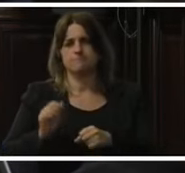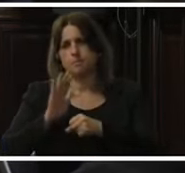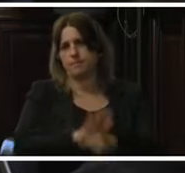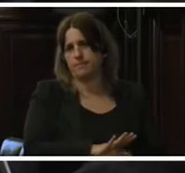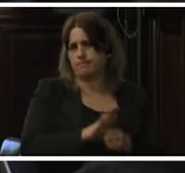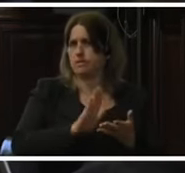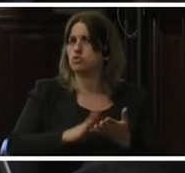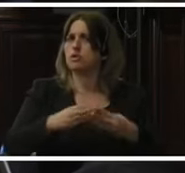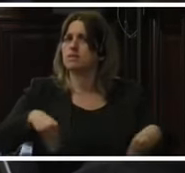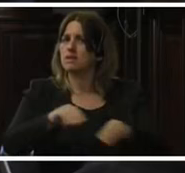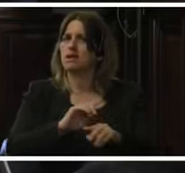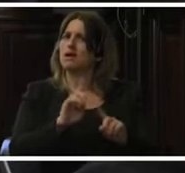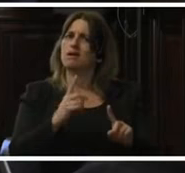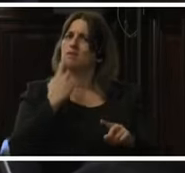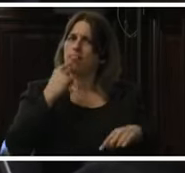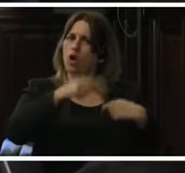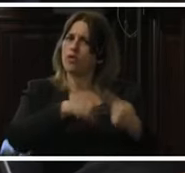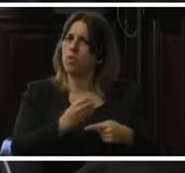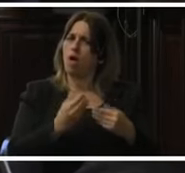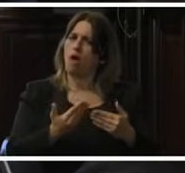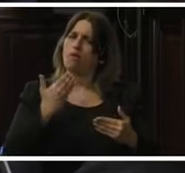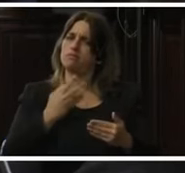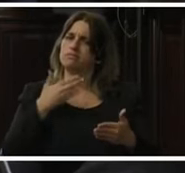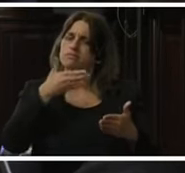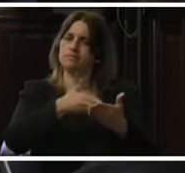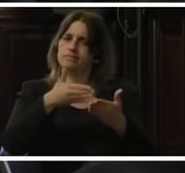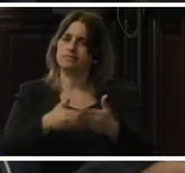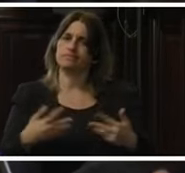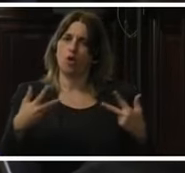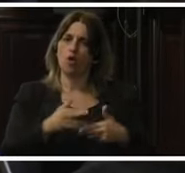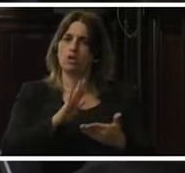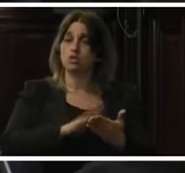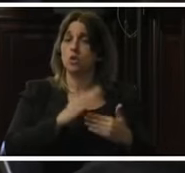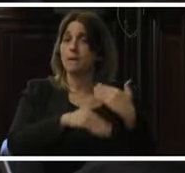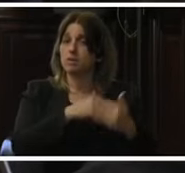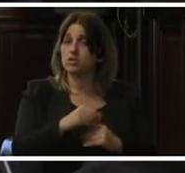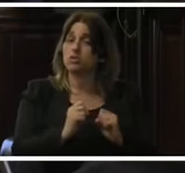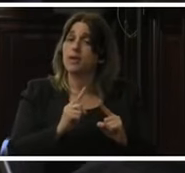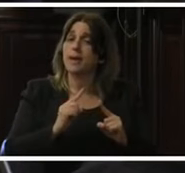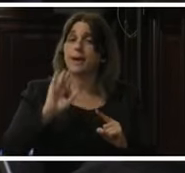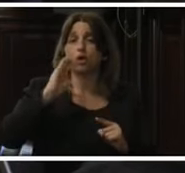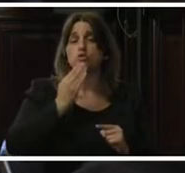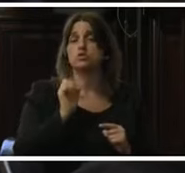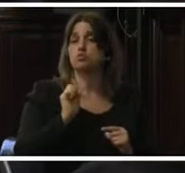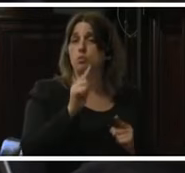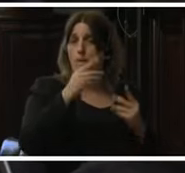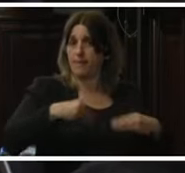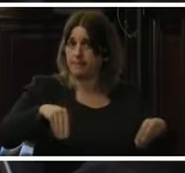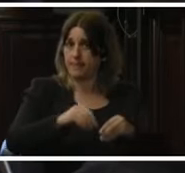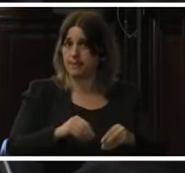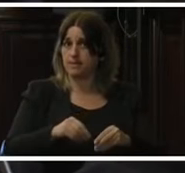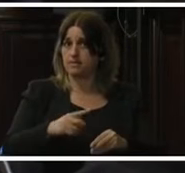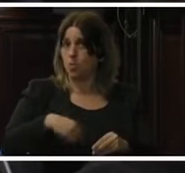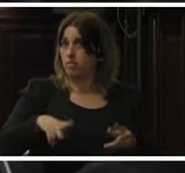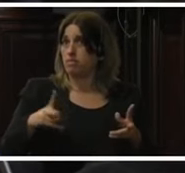no continuidade ao atraso no processo de demarcação ea limitação enfim vamos estava vendo a upe alguns